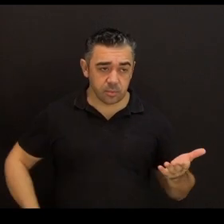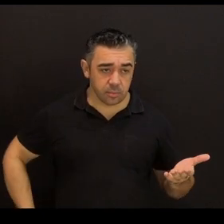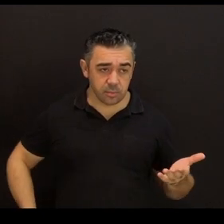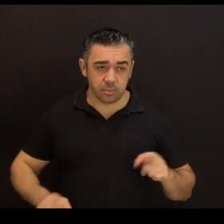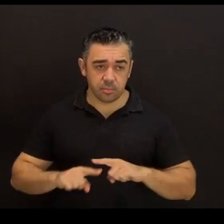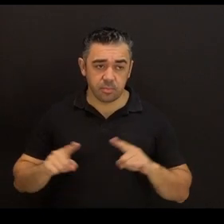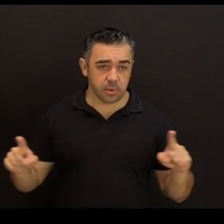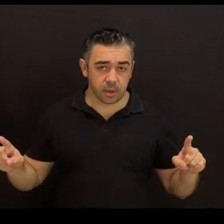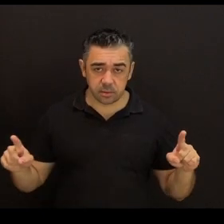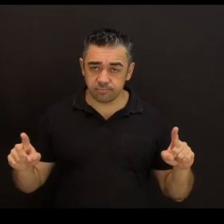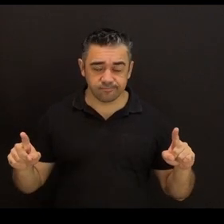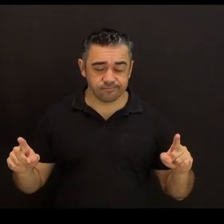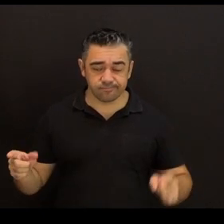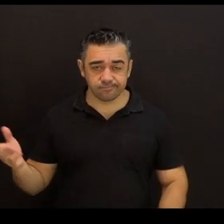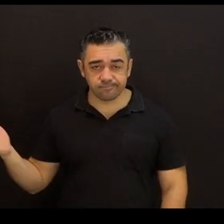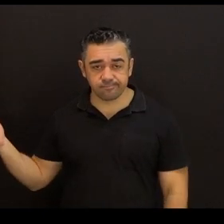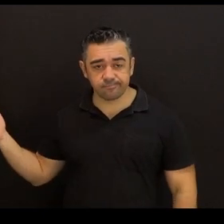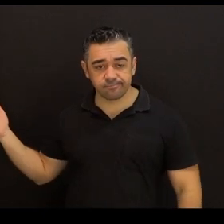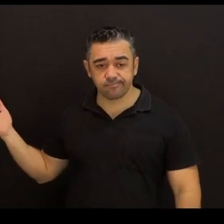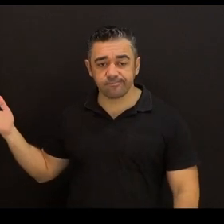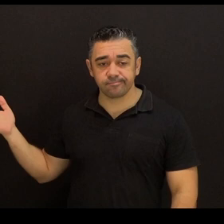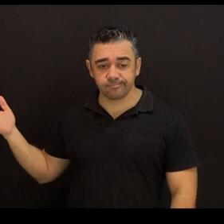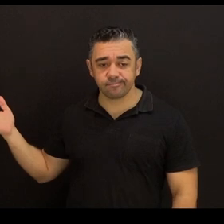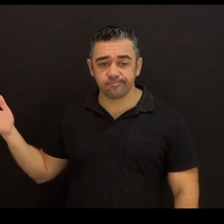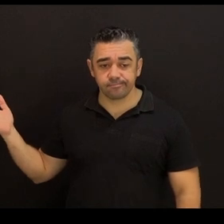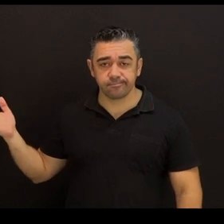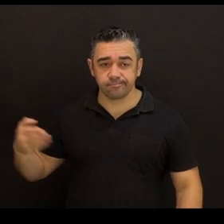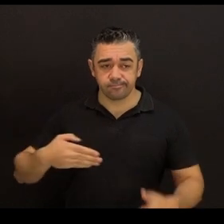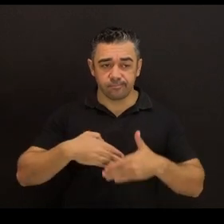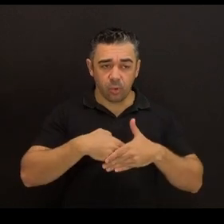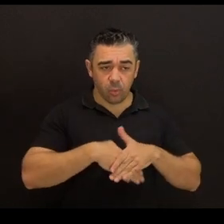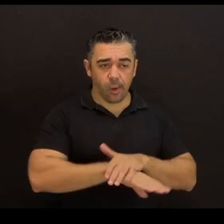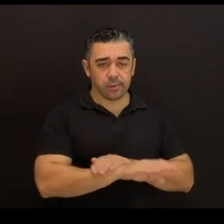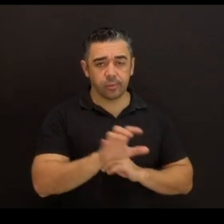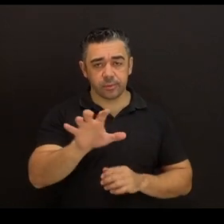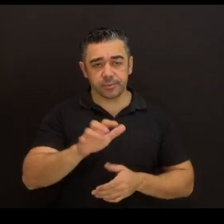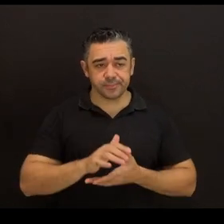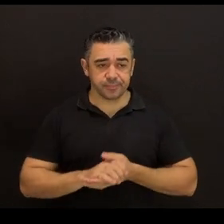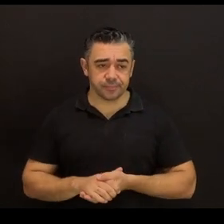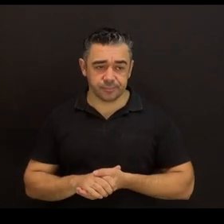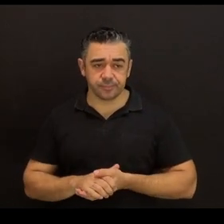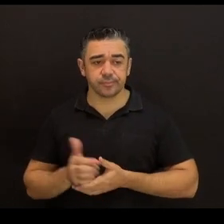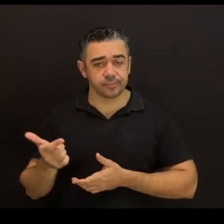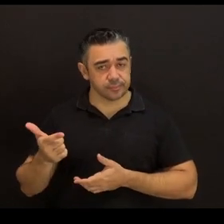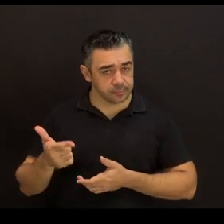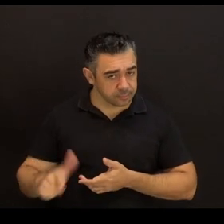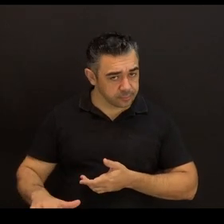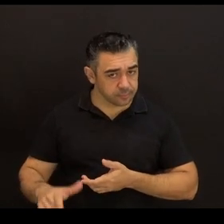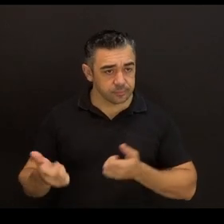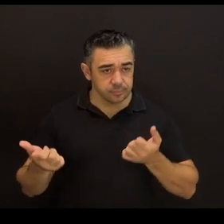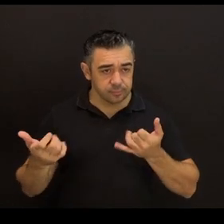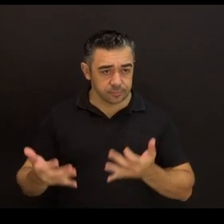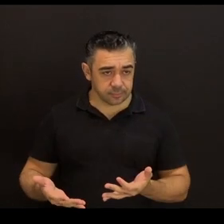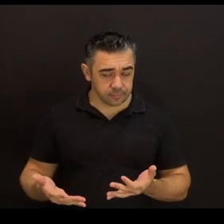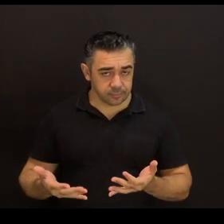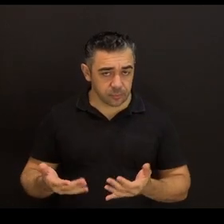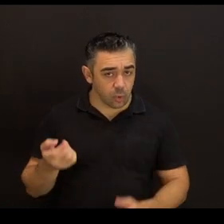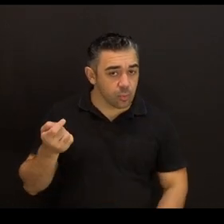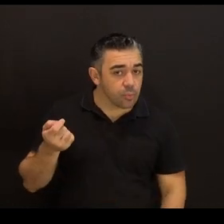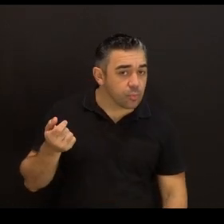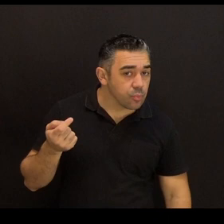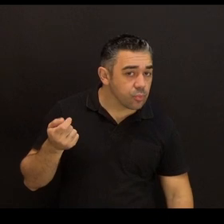não estavam ali ó armazenados dessa forma e volta a frisar senhores é uma parte